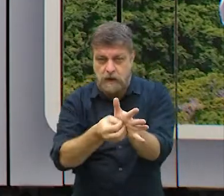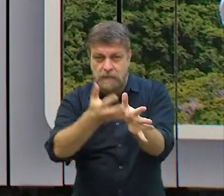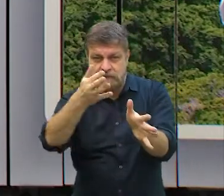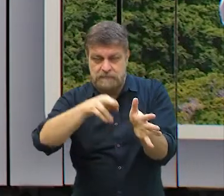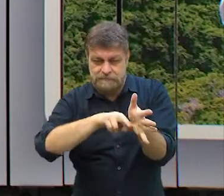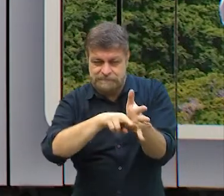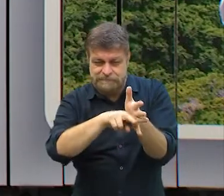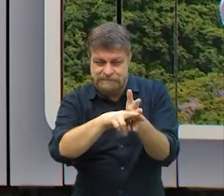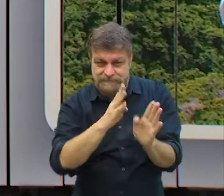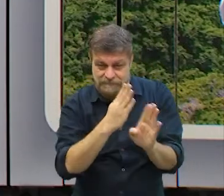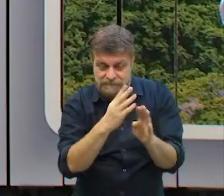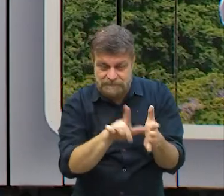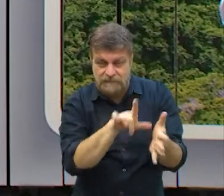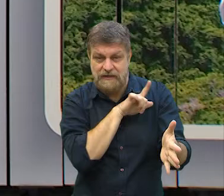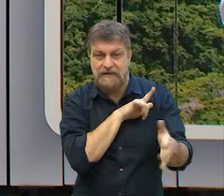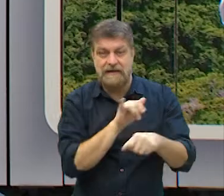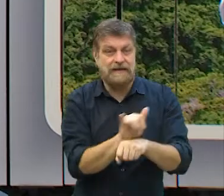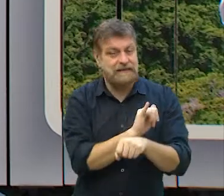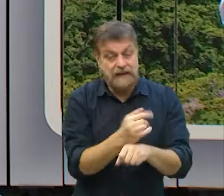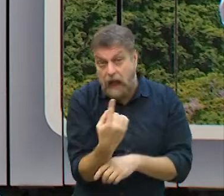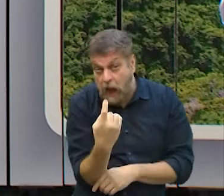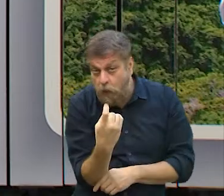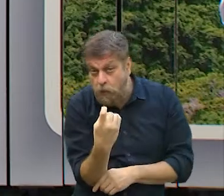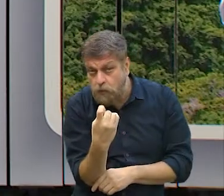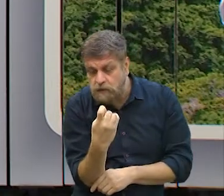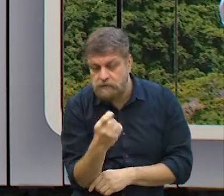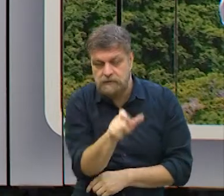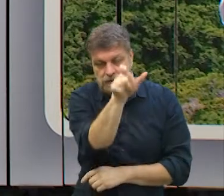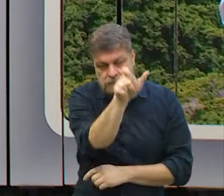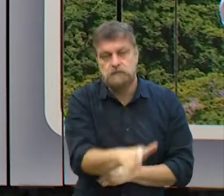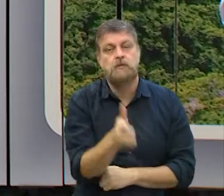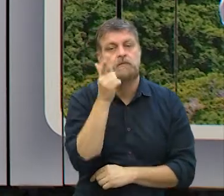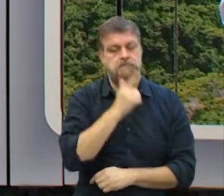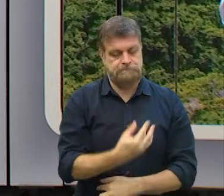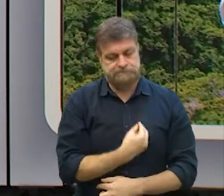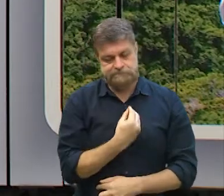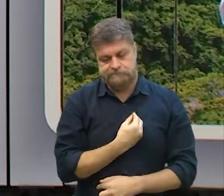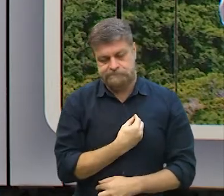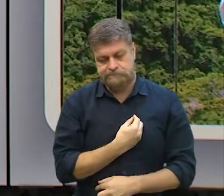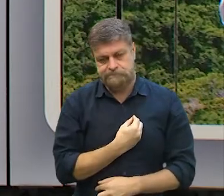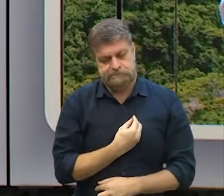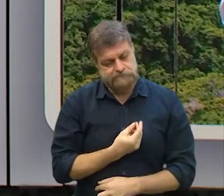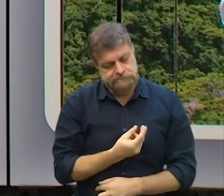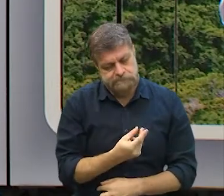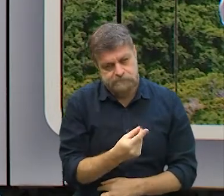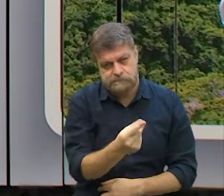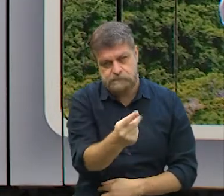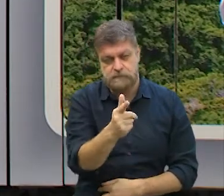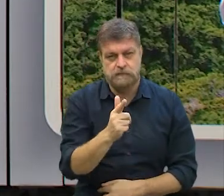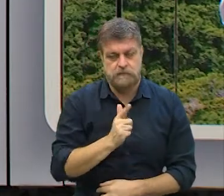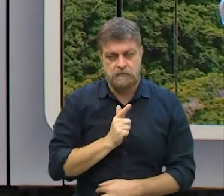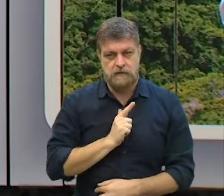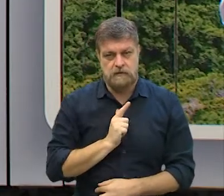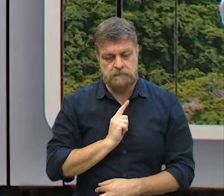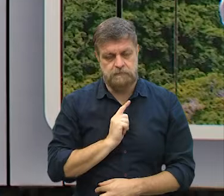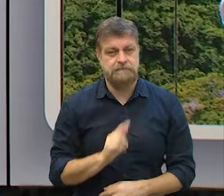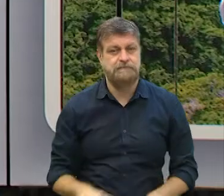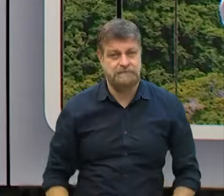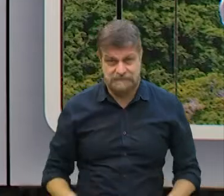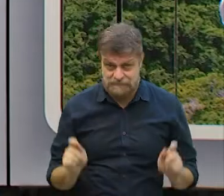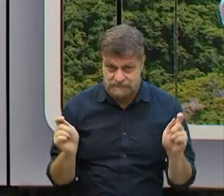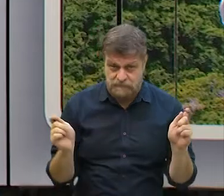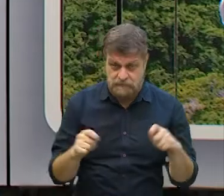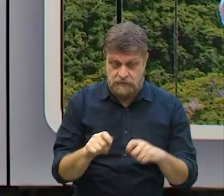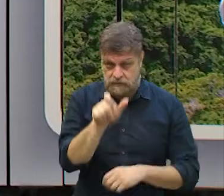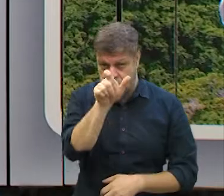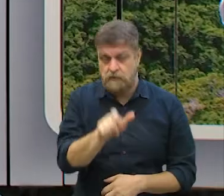o diagnóstico precoce é a única alternativa que a gente tem para que a pessoa tenha aí a sua vida mantida, uma sobrevida, enfim, algo que